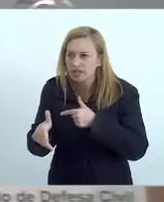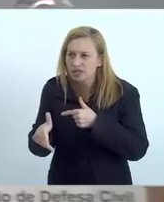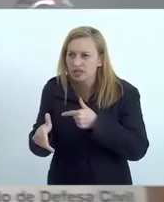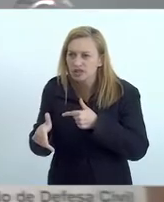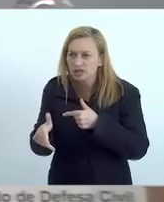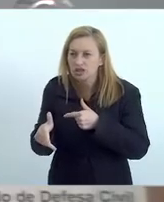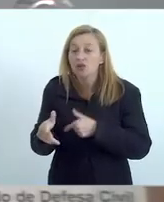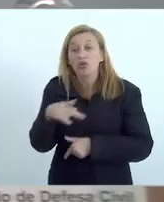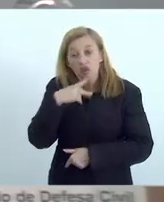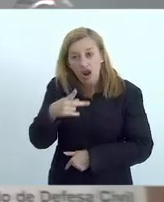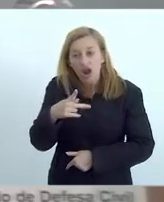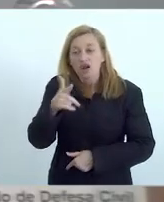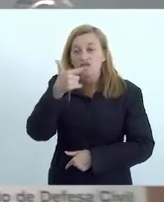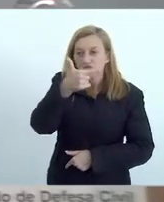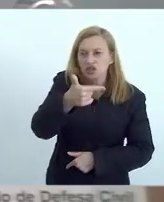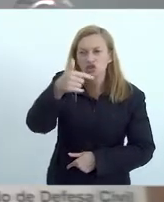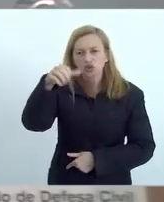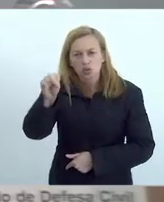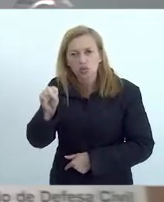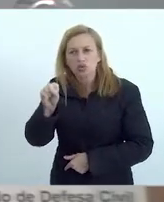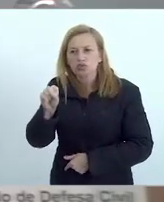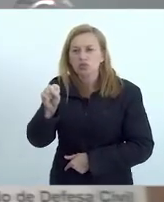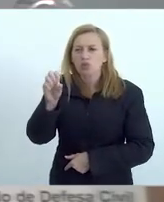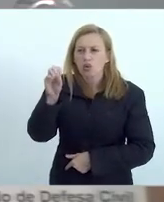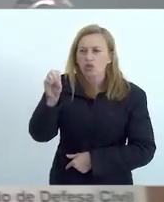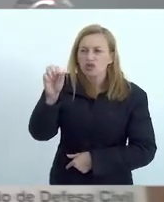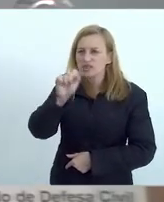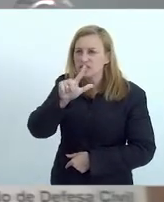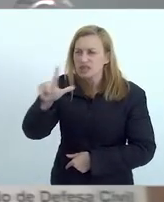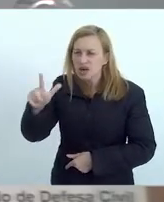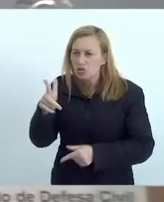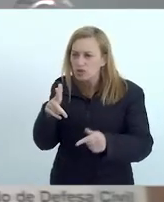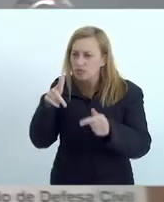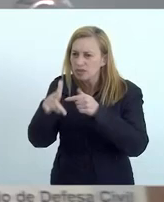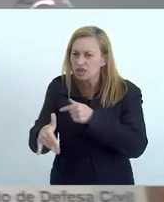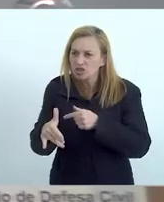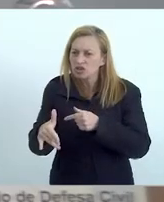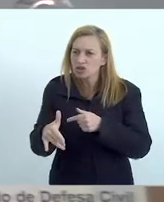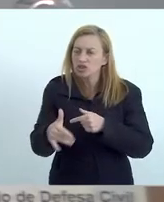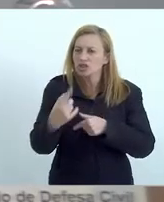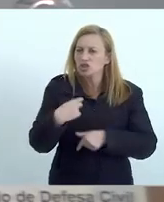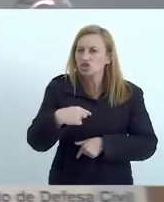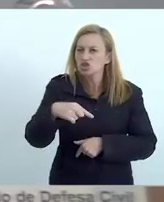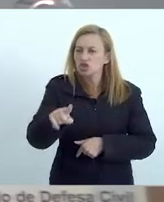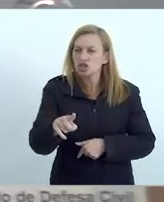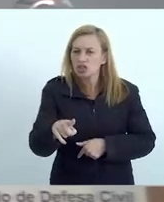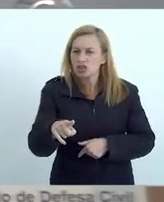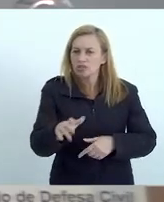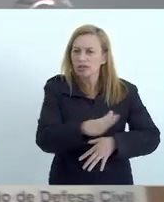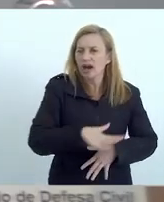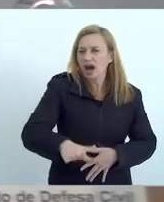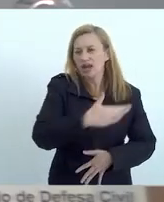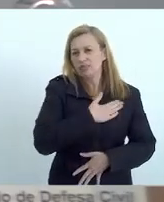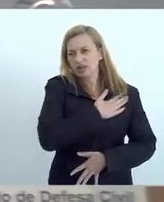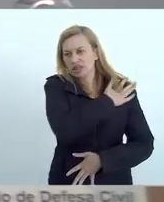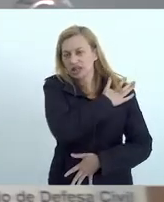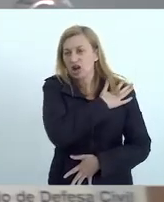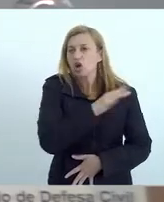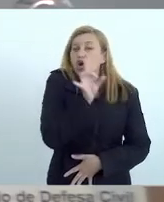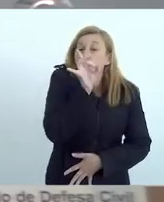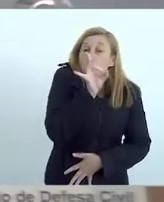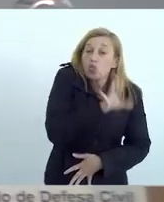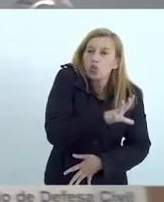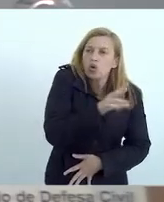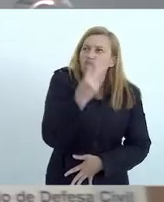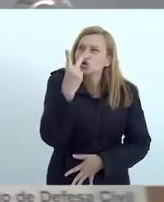de competir 28 oficiais impedidos de frequentar a unidades militares a